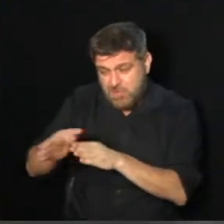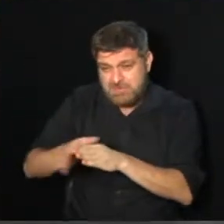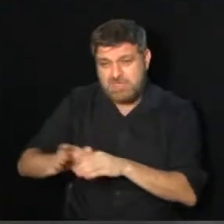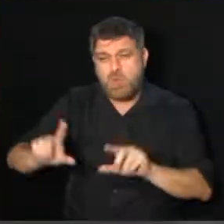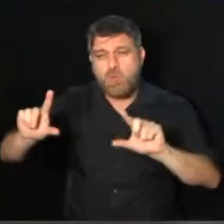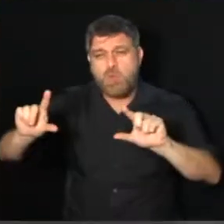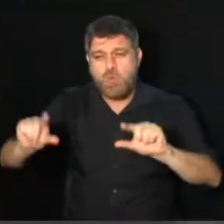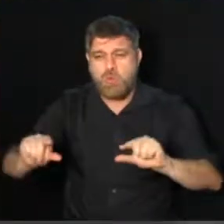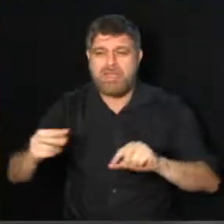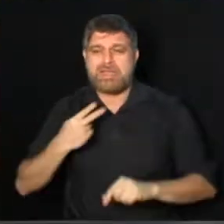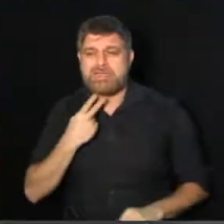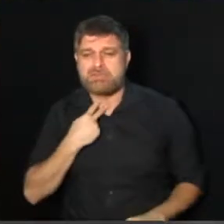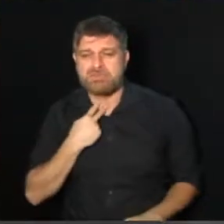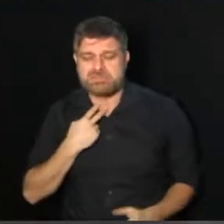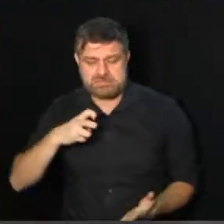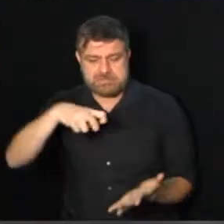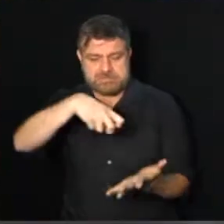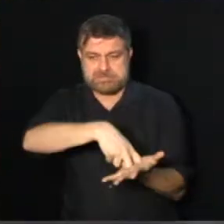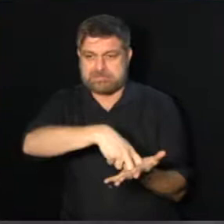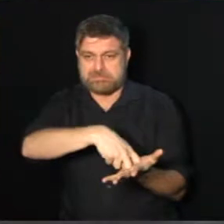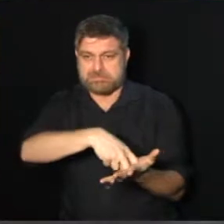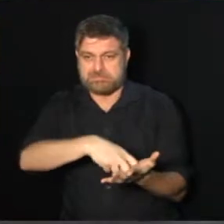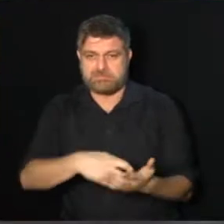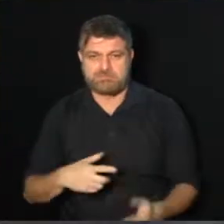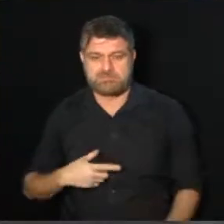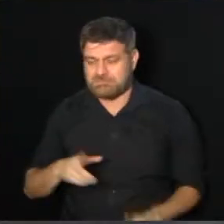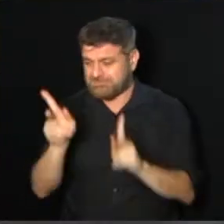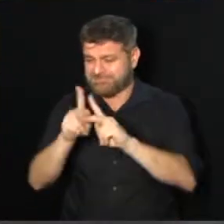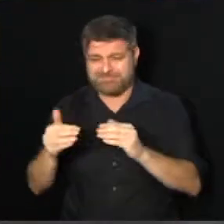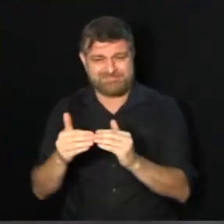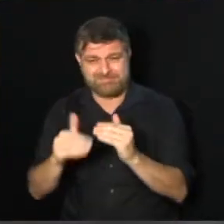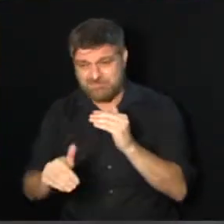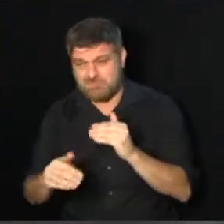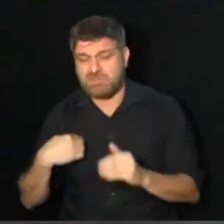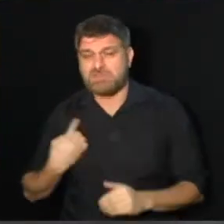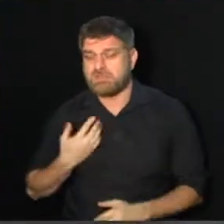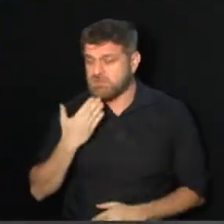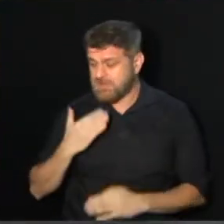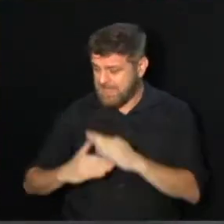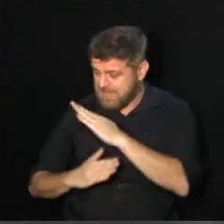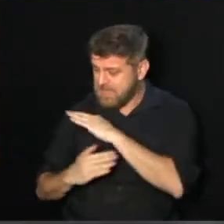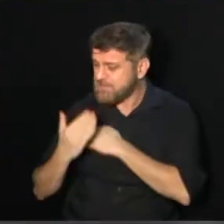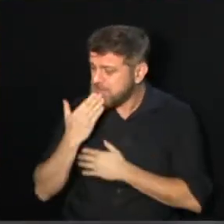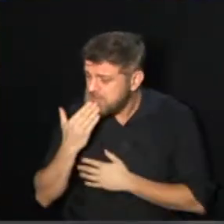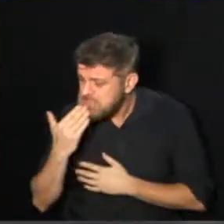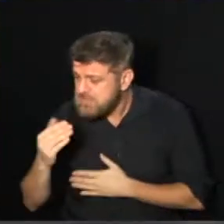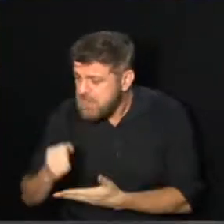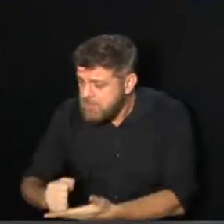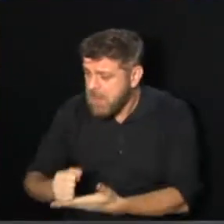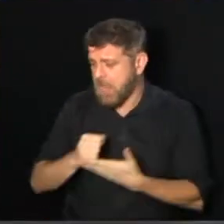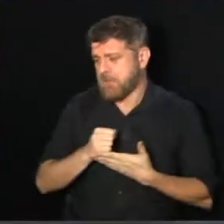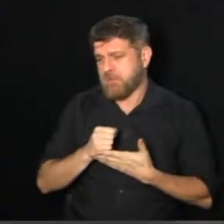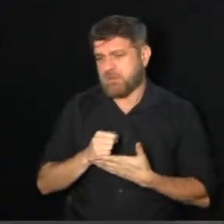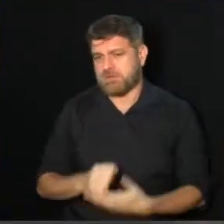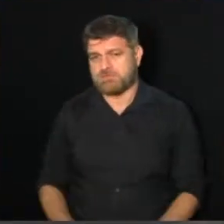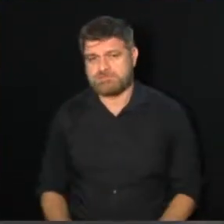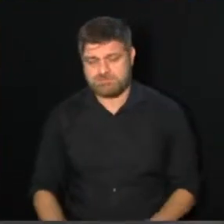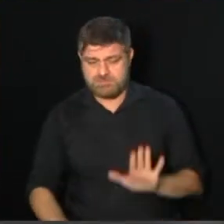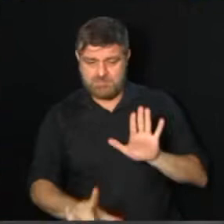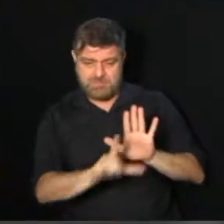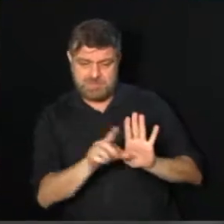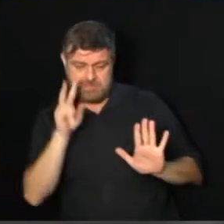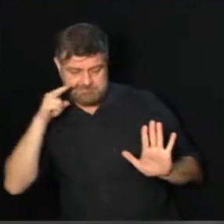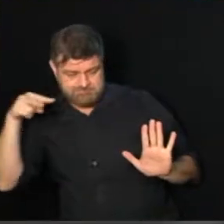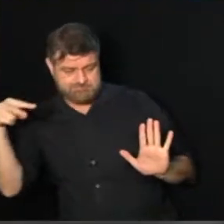apenas penalizar pessoas. Isso não gera paz. Então, pedimos o apoio da Casa e que a lei seja